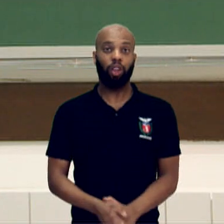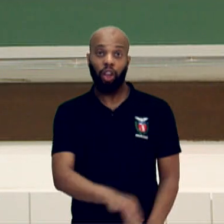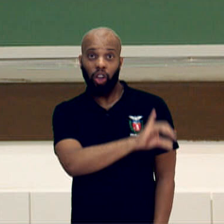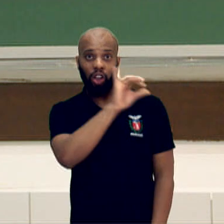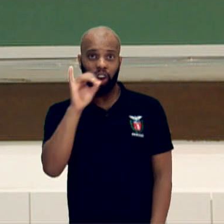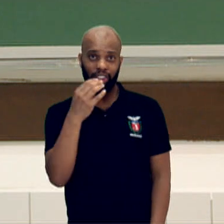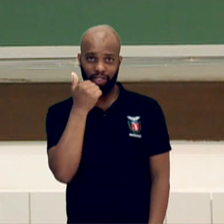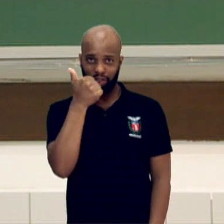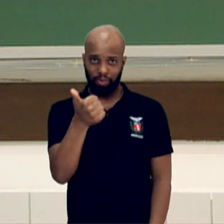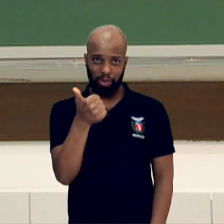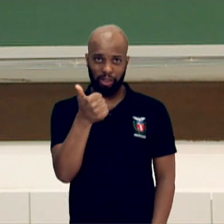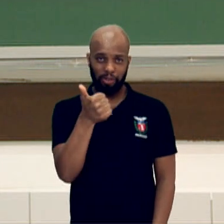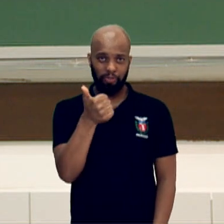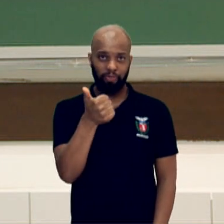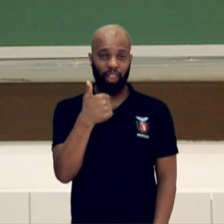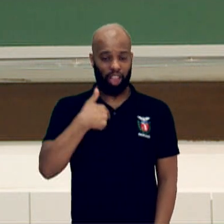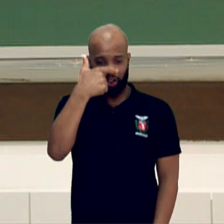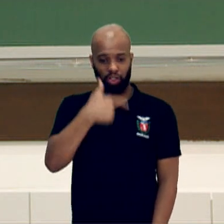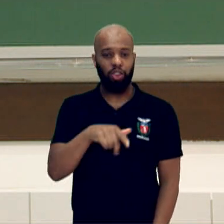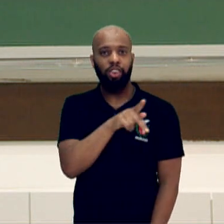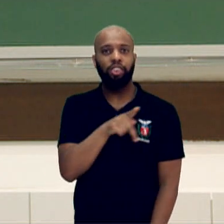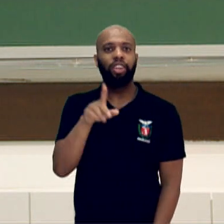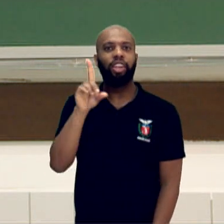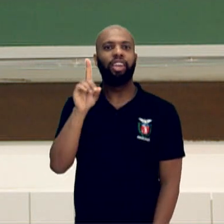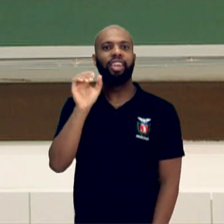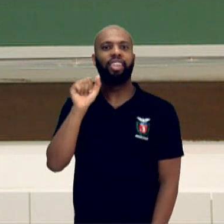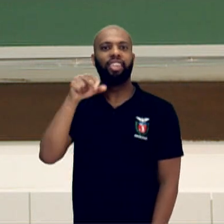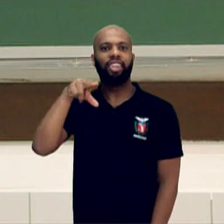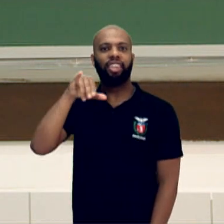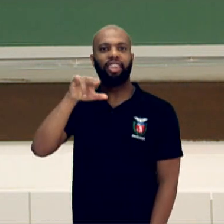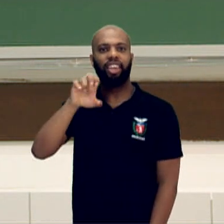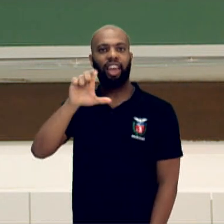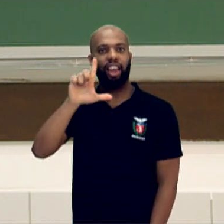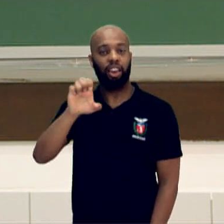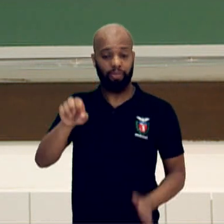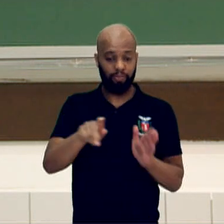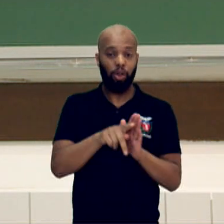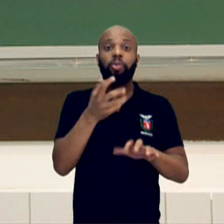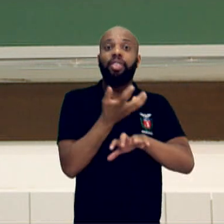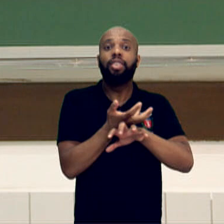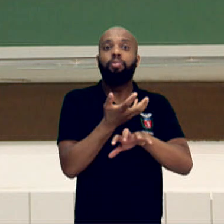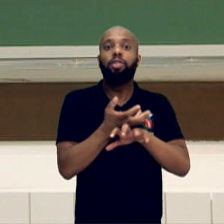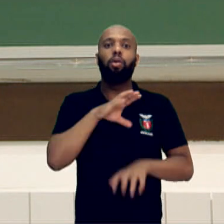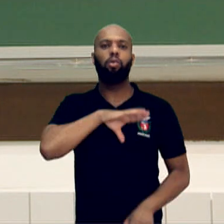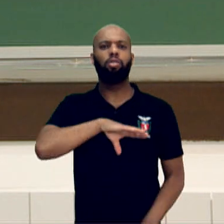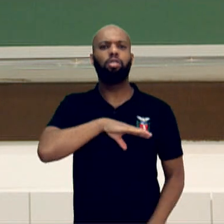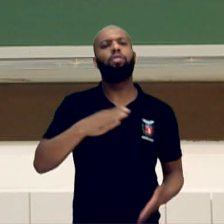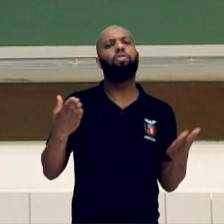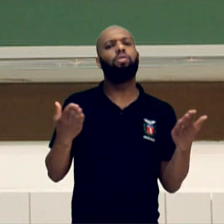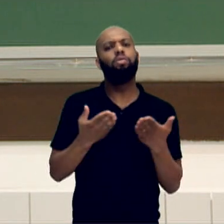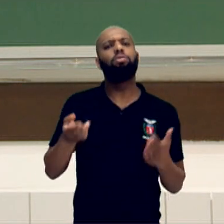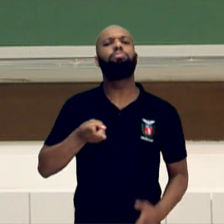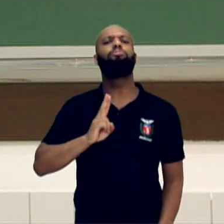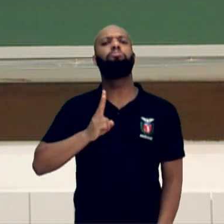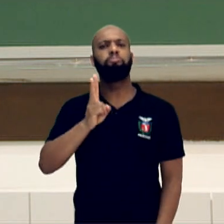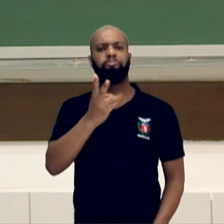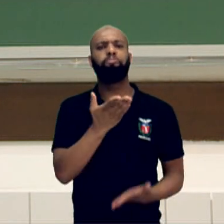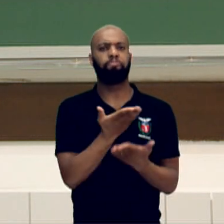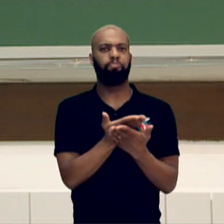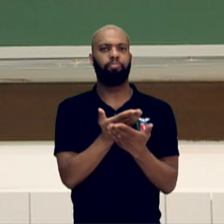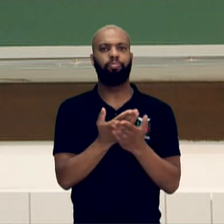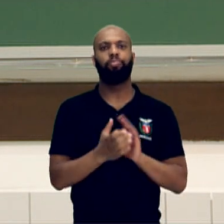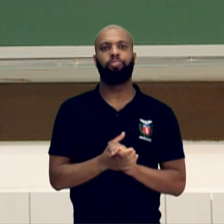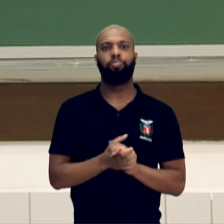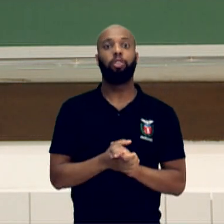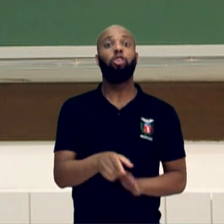Olá, tudo bem, pessoal? Eu sou a professora Daniele, professora de língua portuguesa, e nós vamos dar continuidade nas nossas aulas.